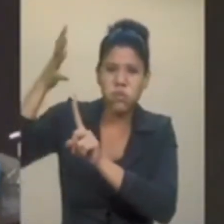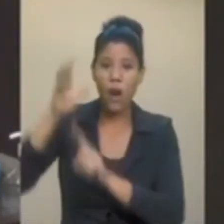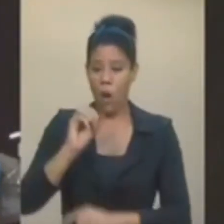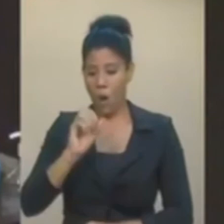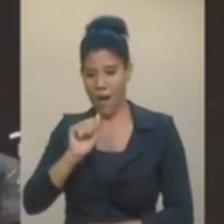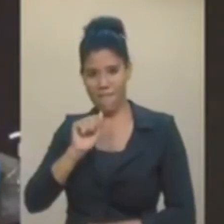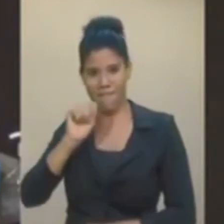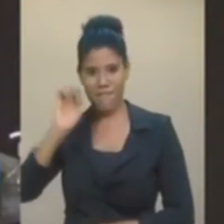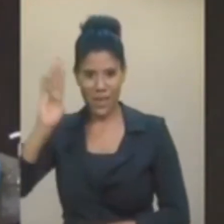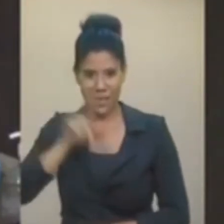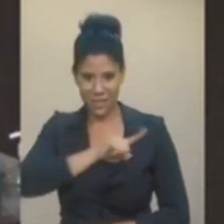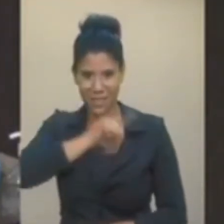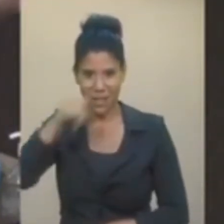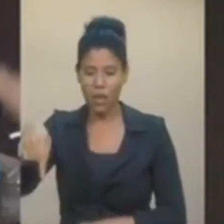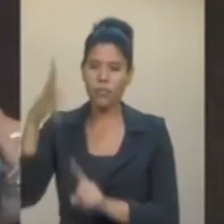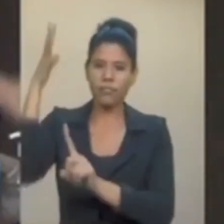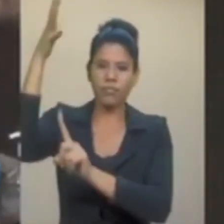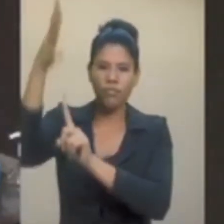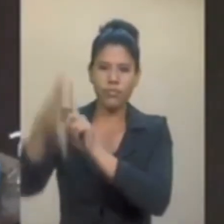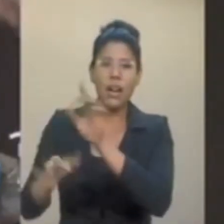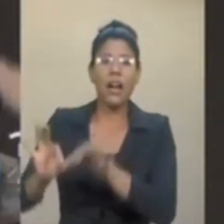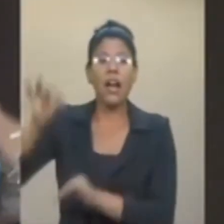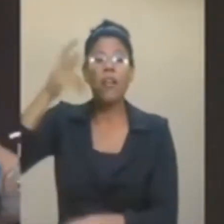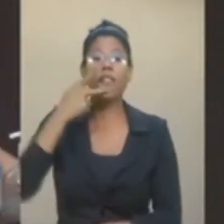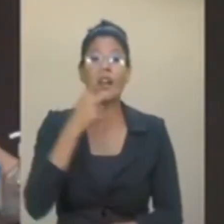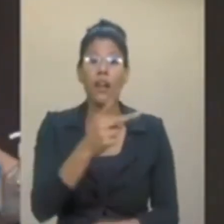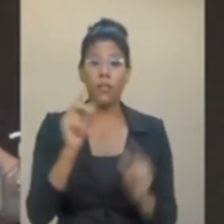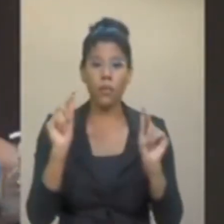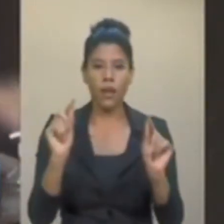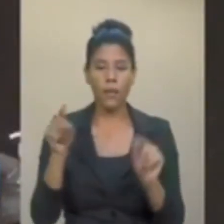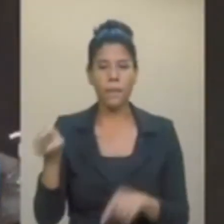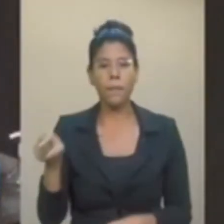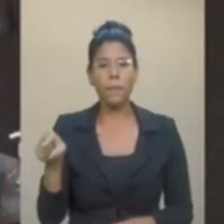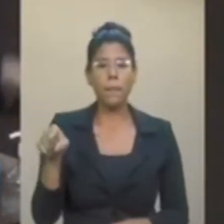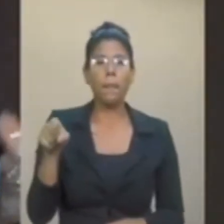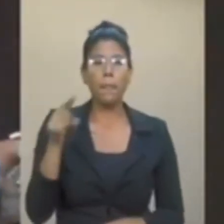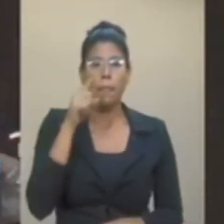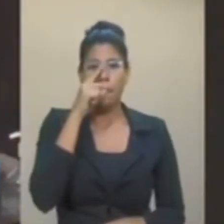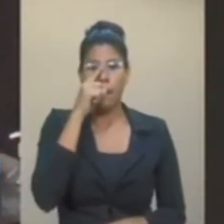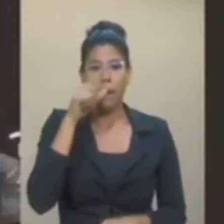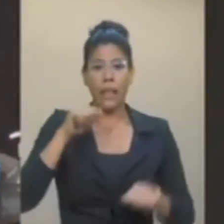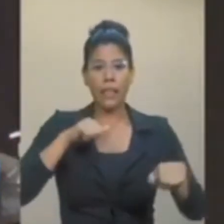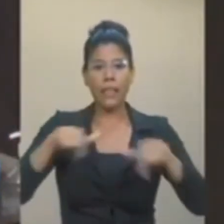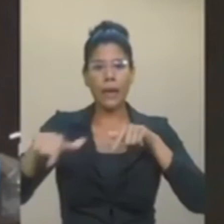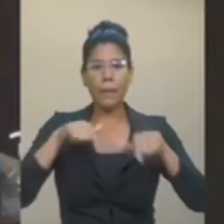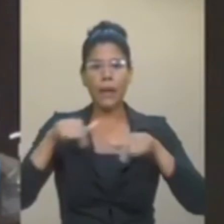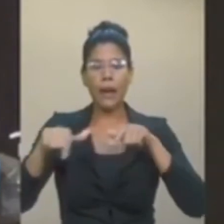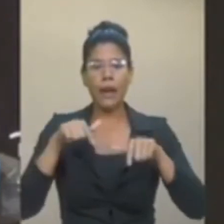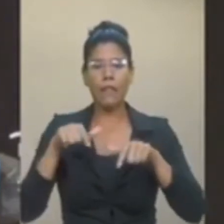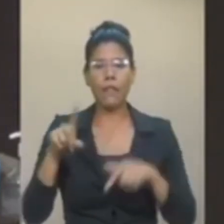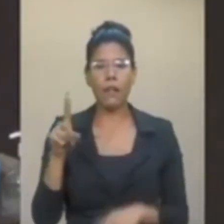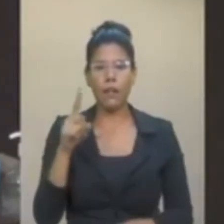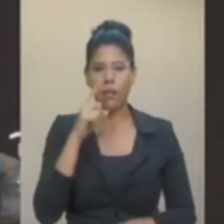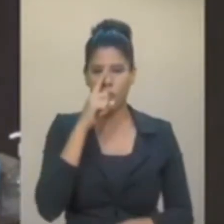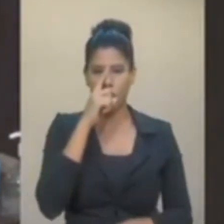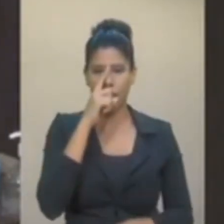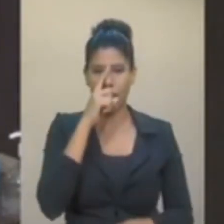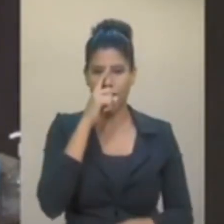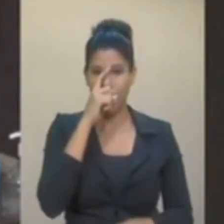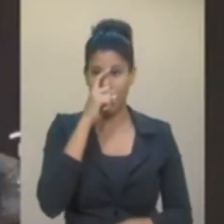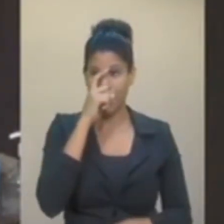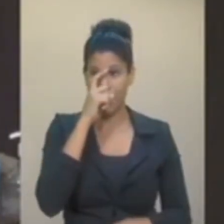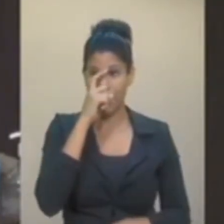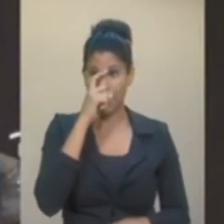Advogados, deputado Romeu. Ele dizia, ele que weberiano era, trabalhava com tipos ideais. E ele dizia, só